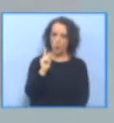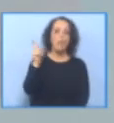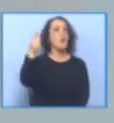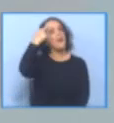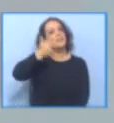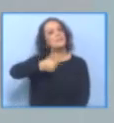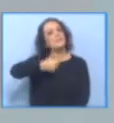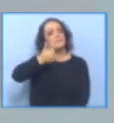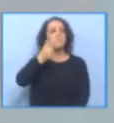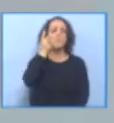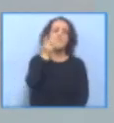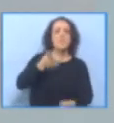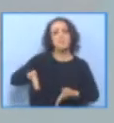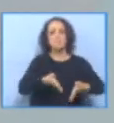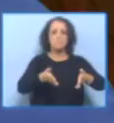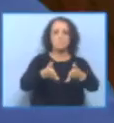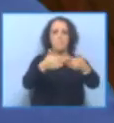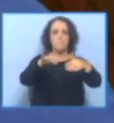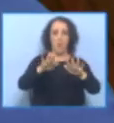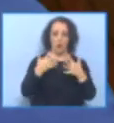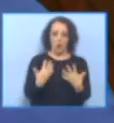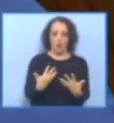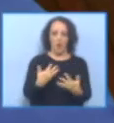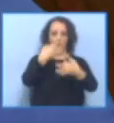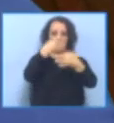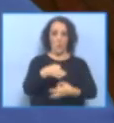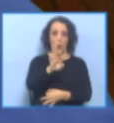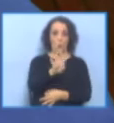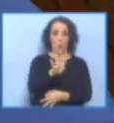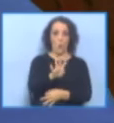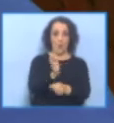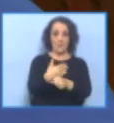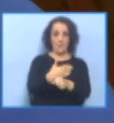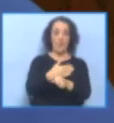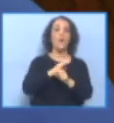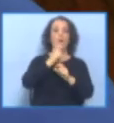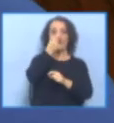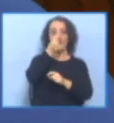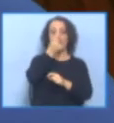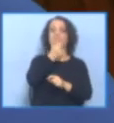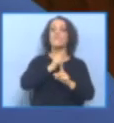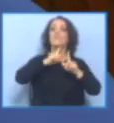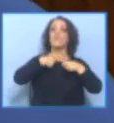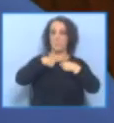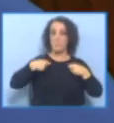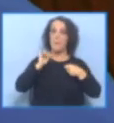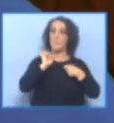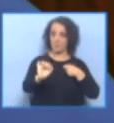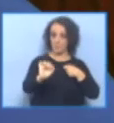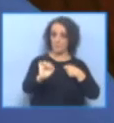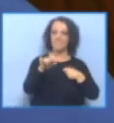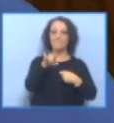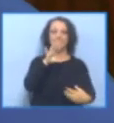mais um percurso de vida, mas entretanto agora, concretamente na quarta secção, o lenço vermelho que tem, é